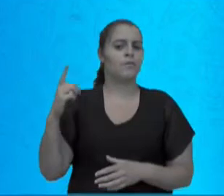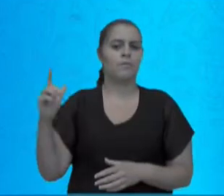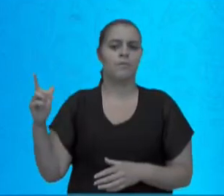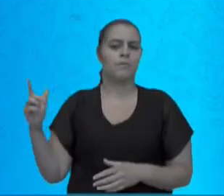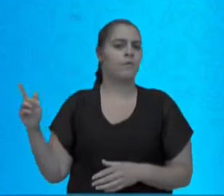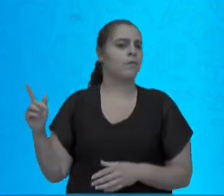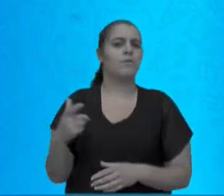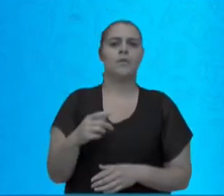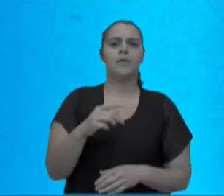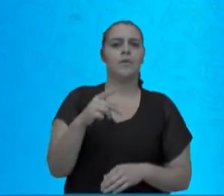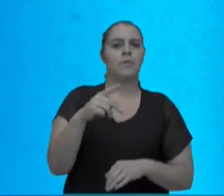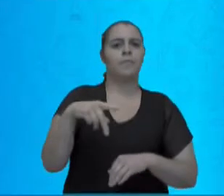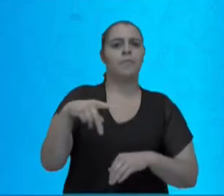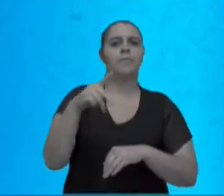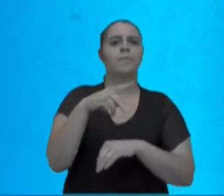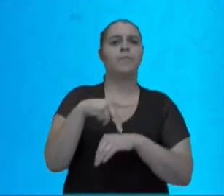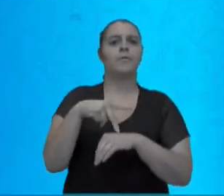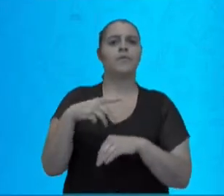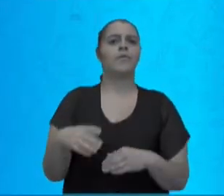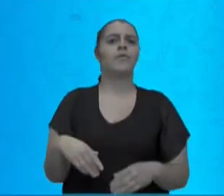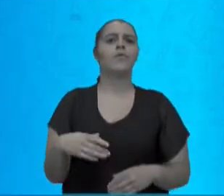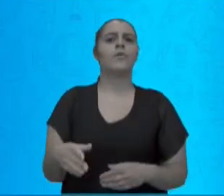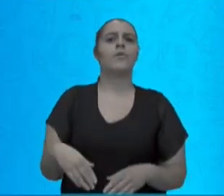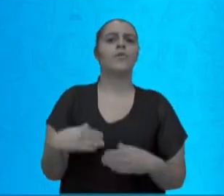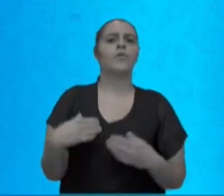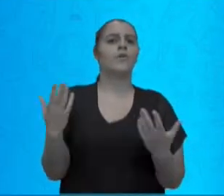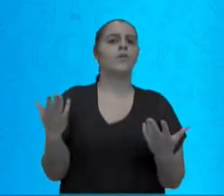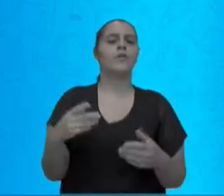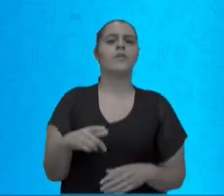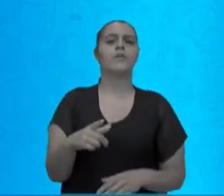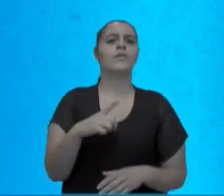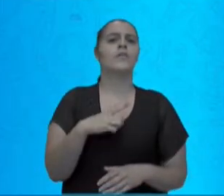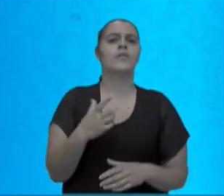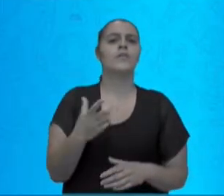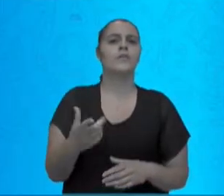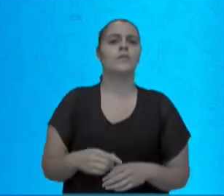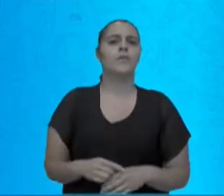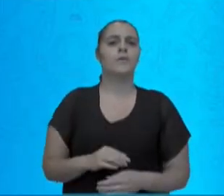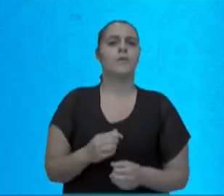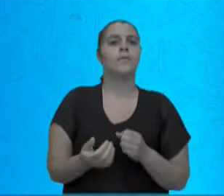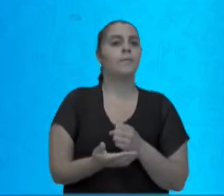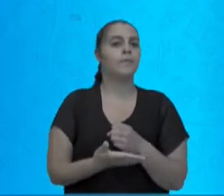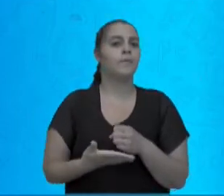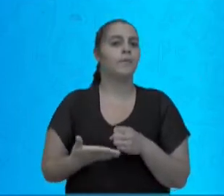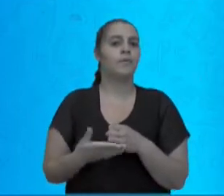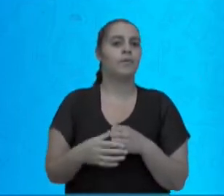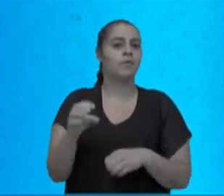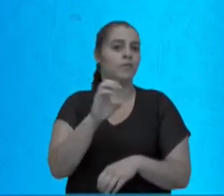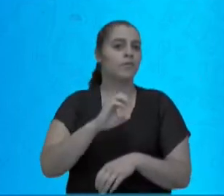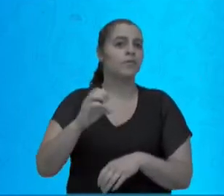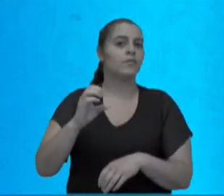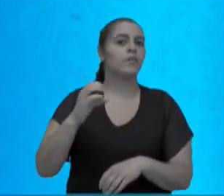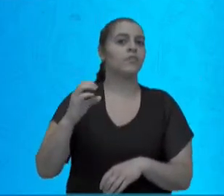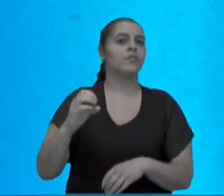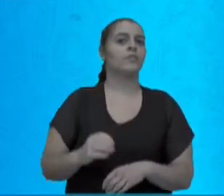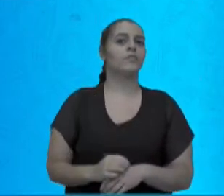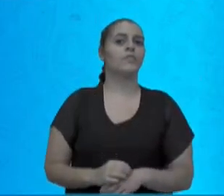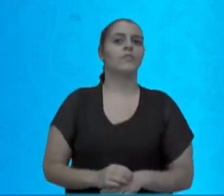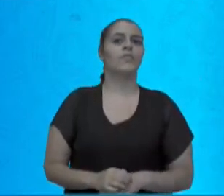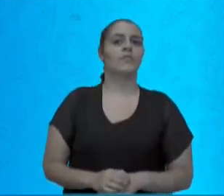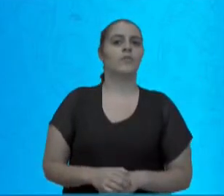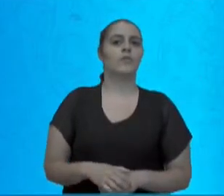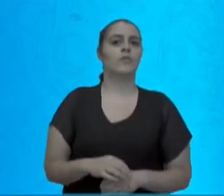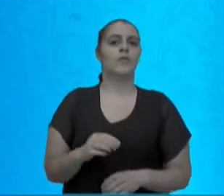país especificamente. O que nós temos na Antártida? Bases científicas.